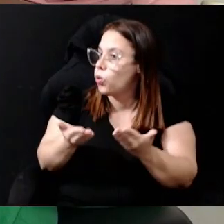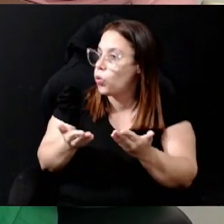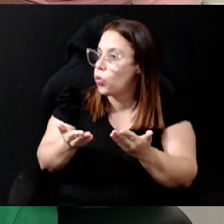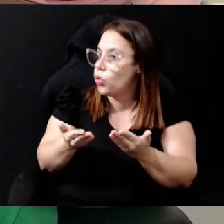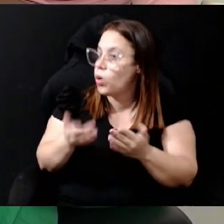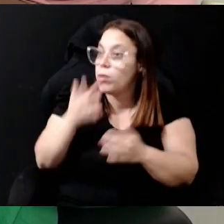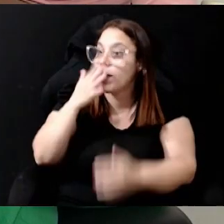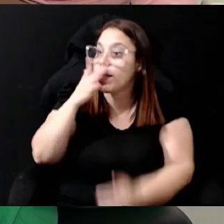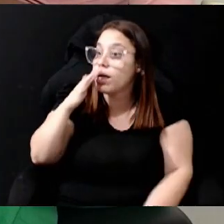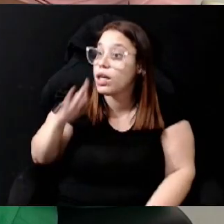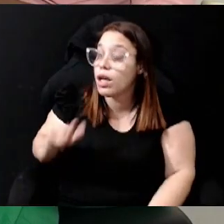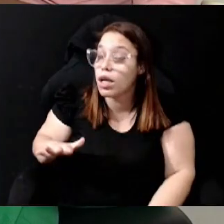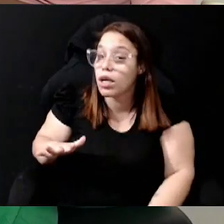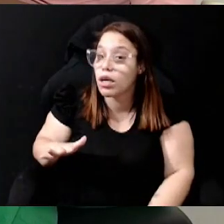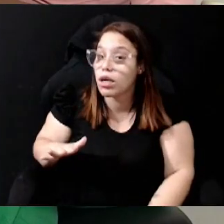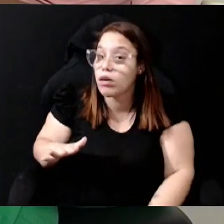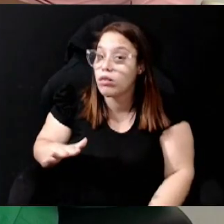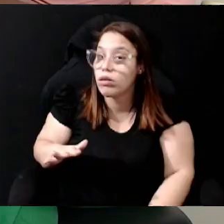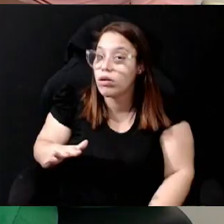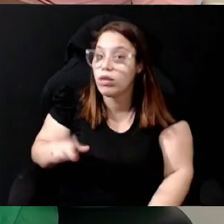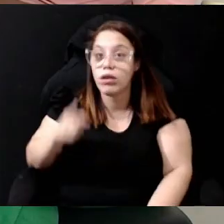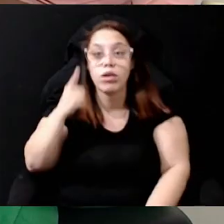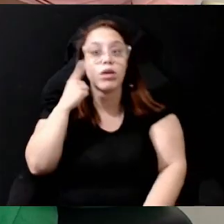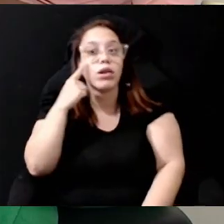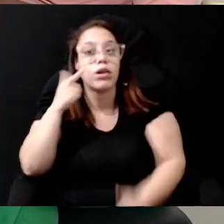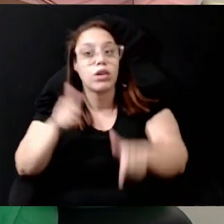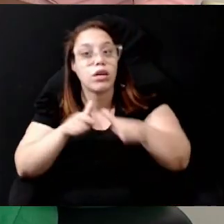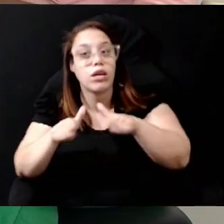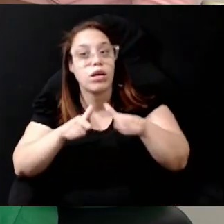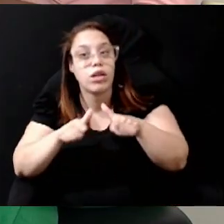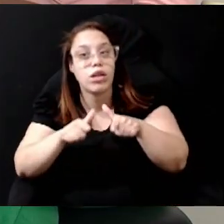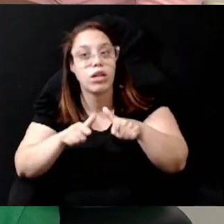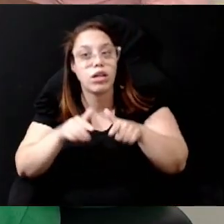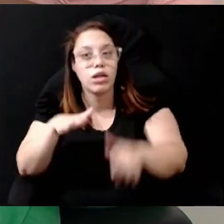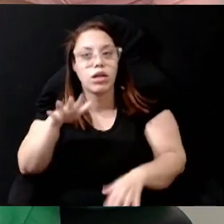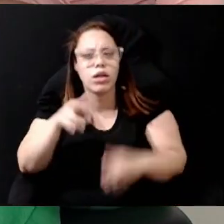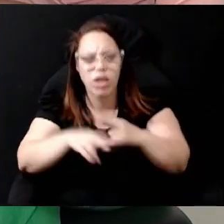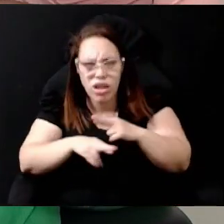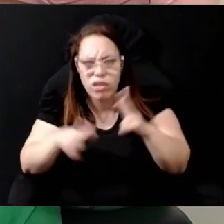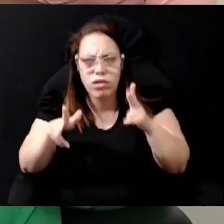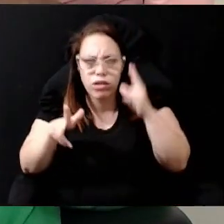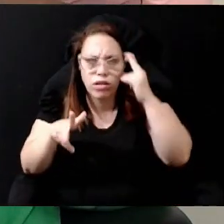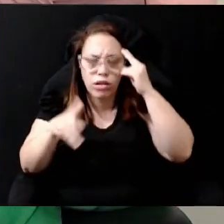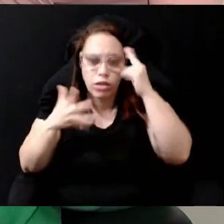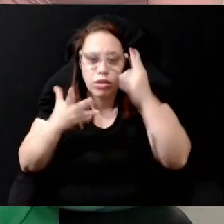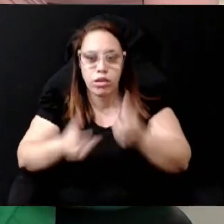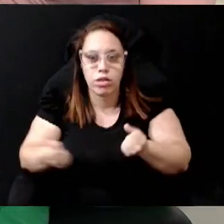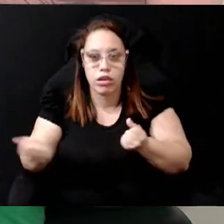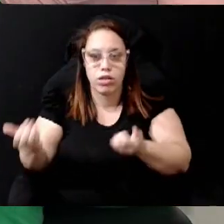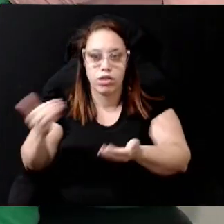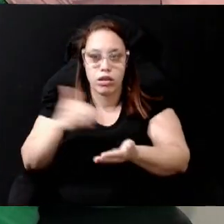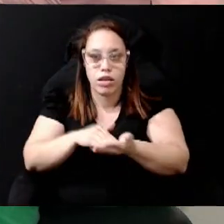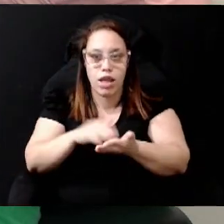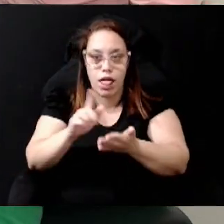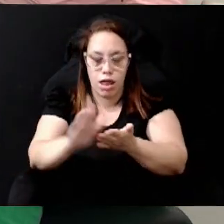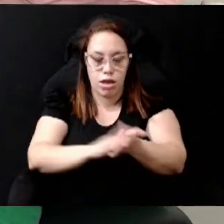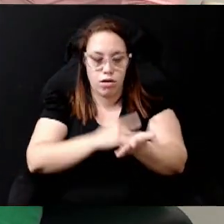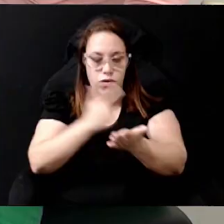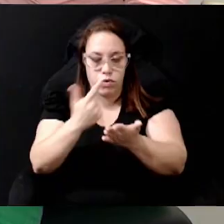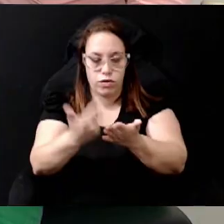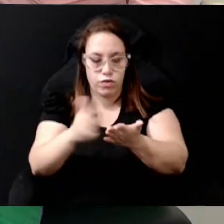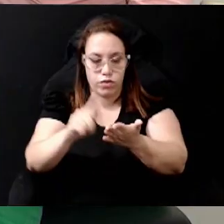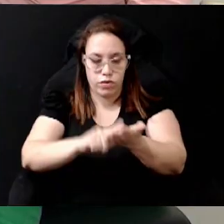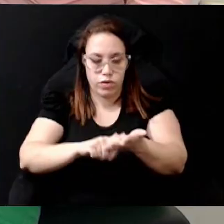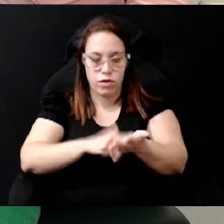materiais didáticos aí para as crianças? Olha, a gente trabalha muito, o que tem mais diferente que a gente conseguiu trazer agora